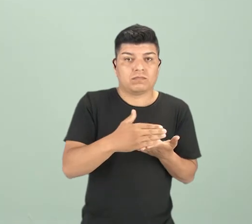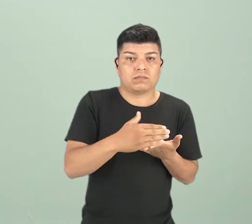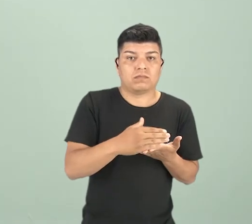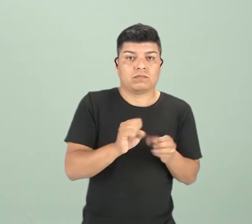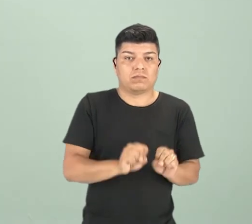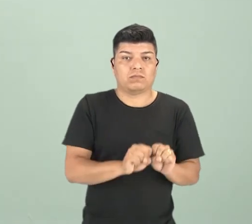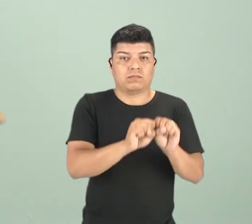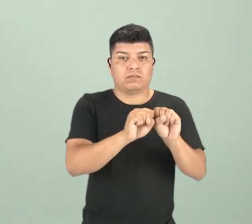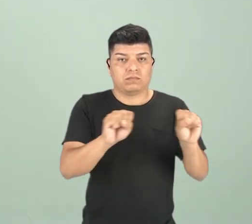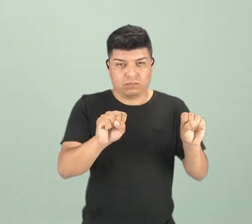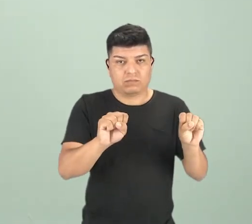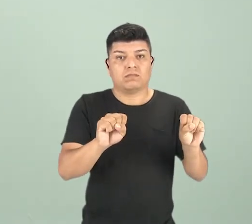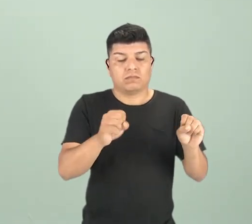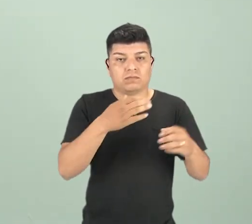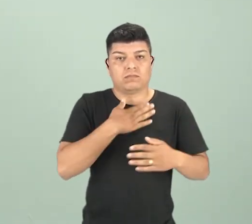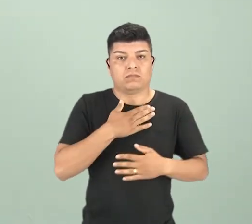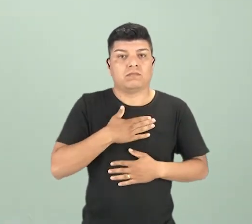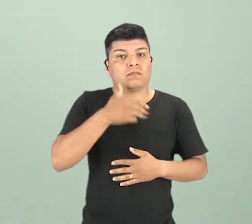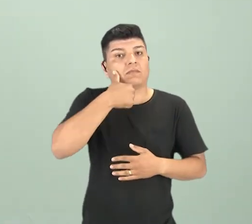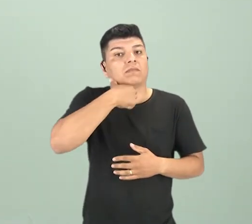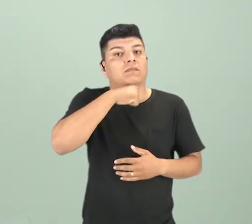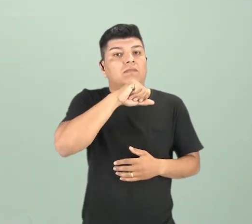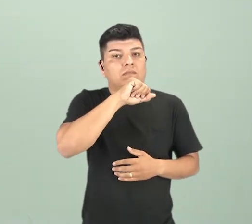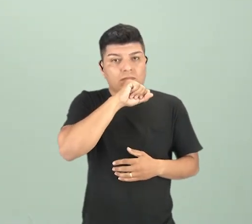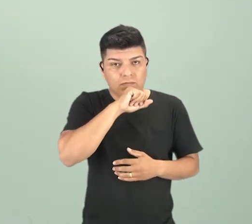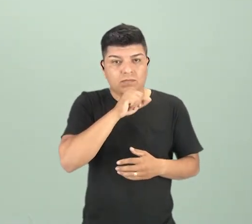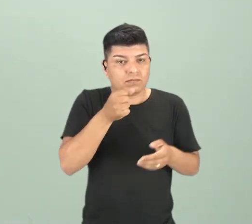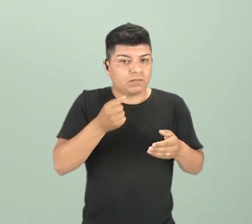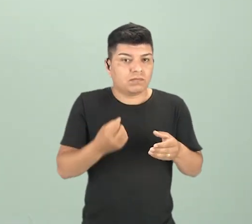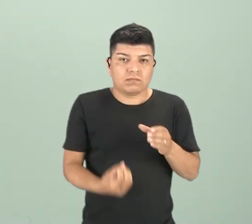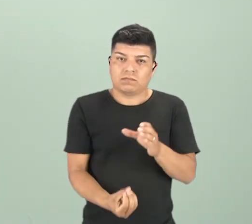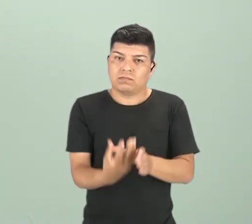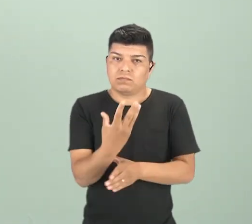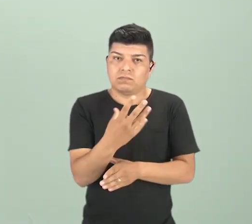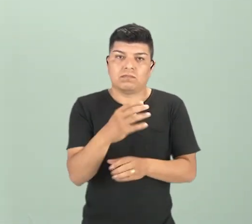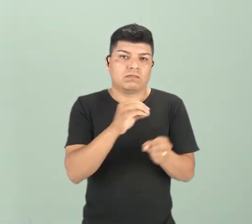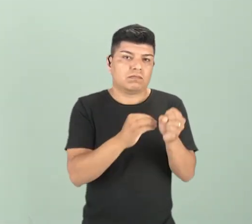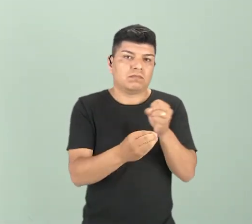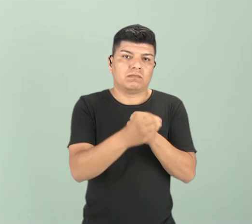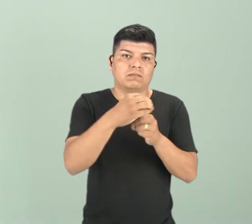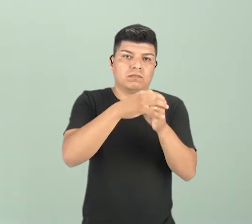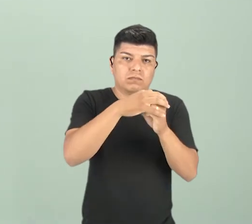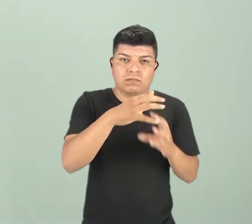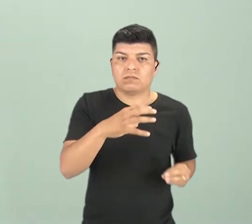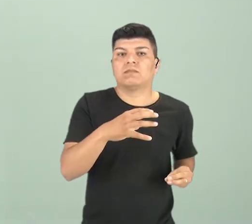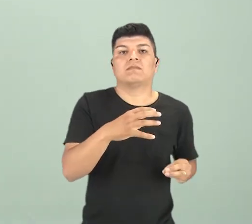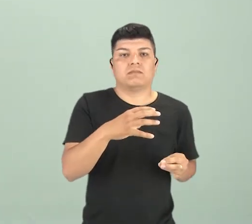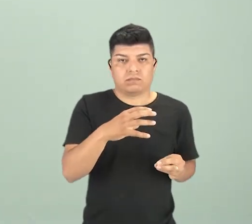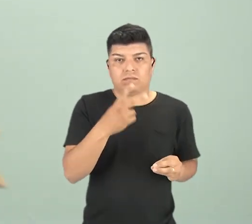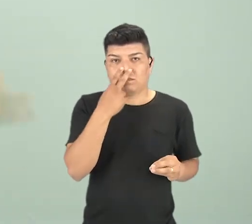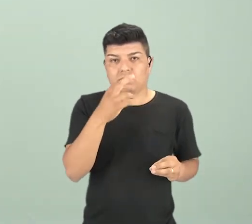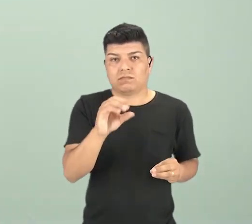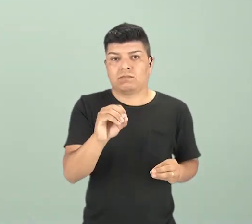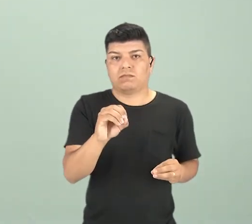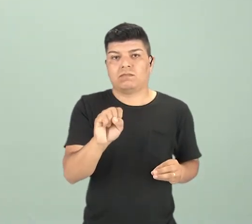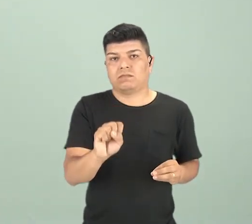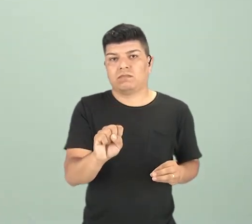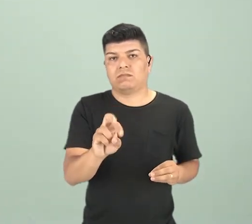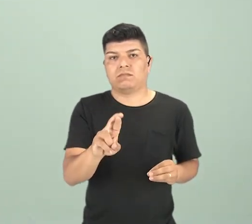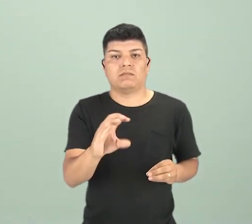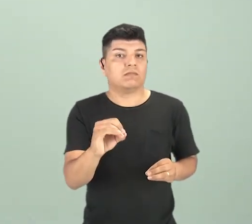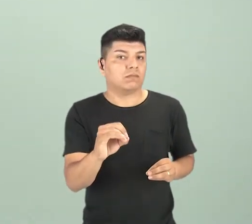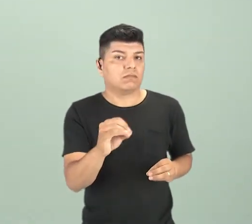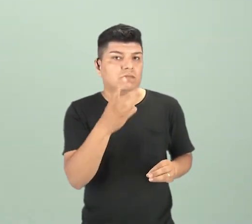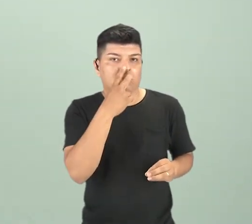sistema imunológico, né, o sistema imunológico da mãe, não vai produzir anticorpo. Então esse soro vai entrar como se fosse um paliativo,